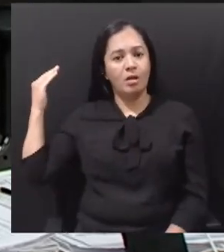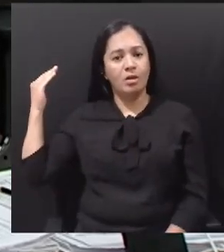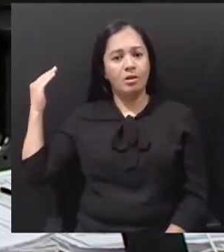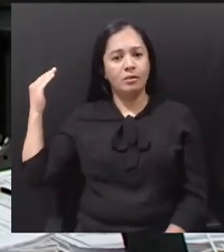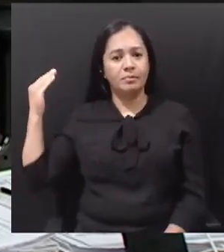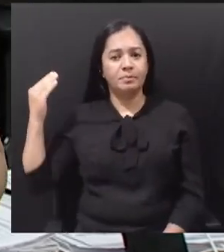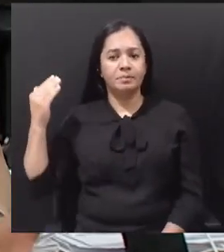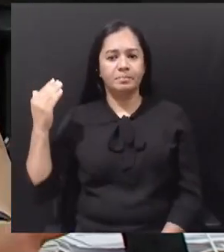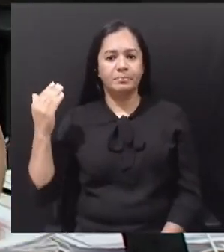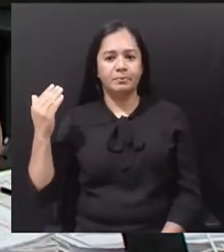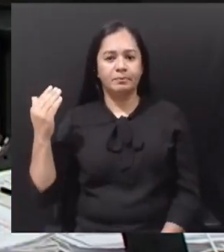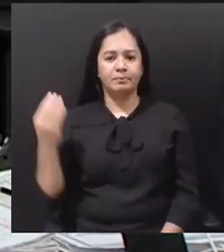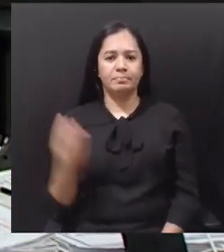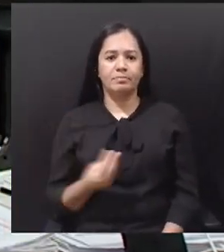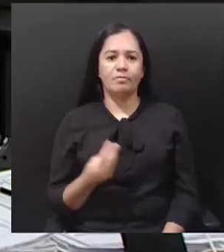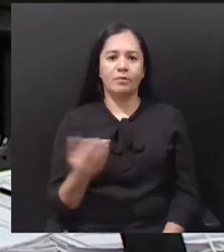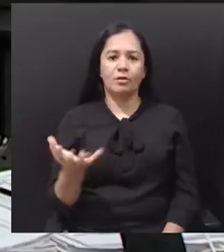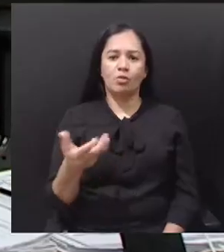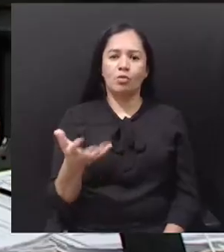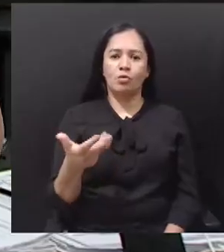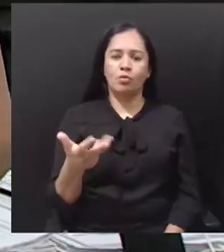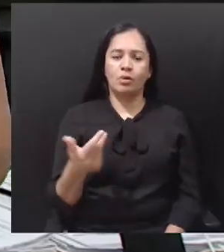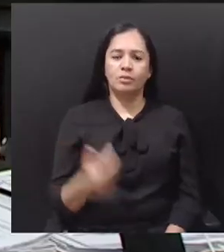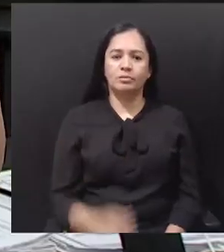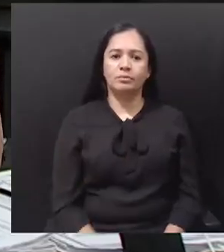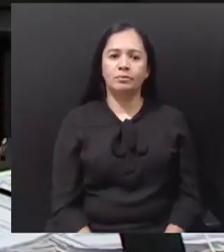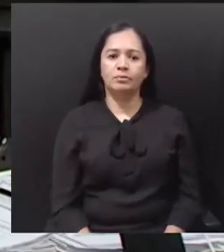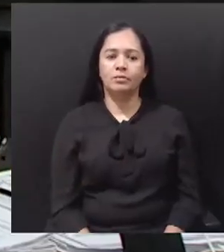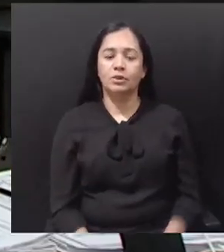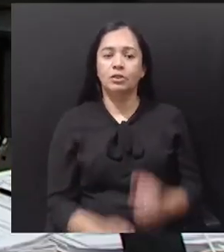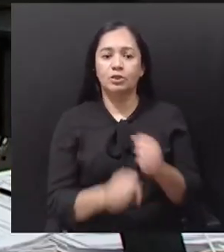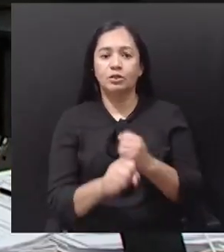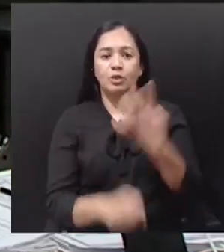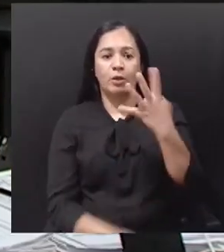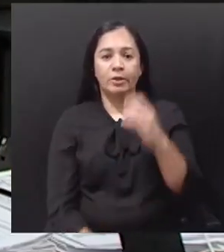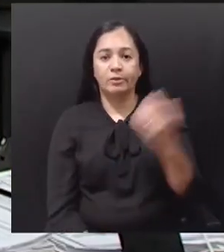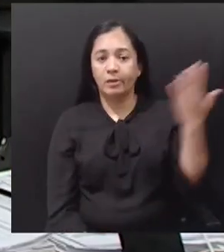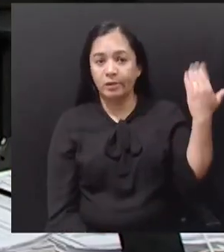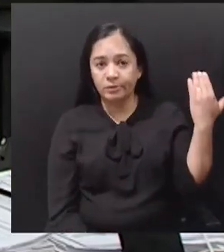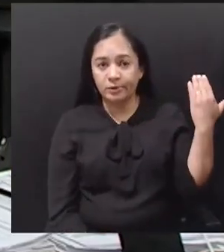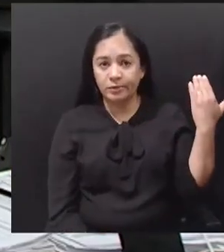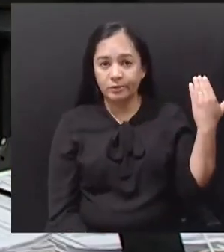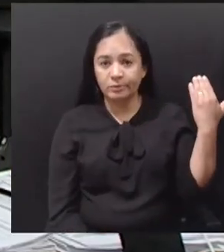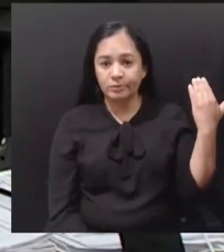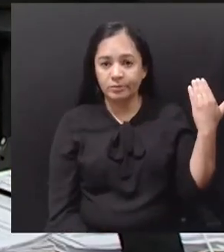um acelerador daquela época, né, de 40 anos atrás. Então,